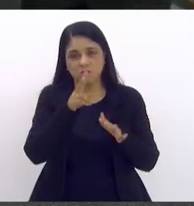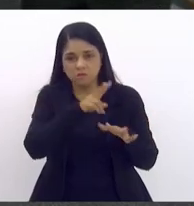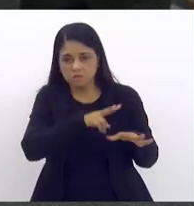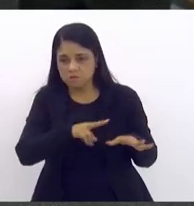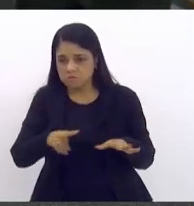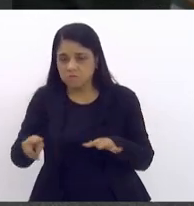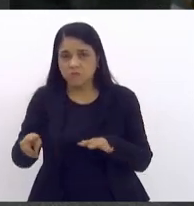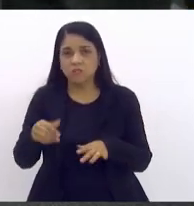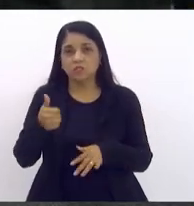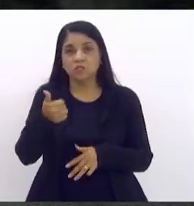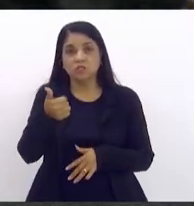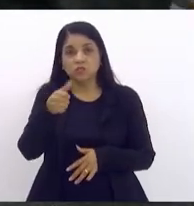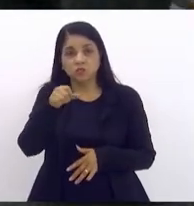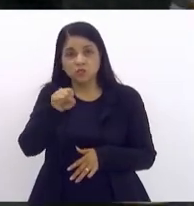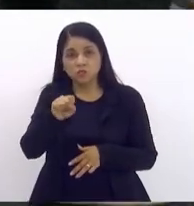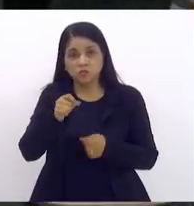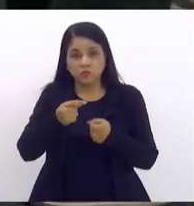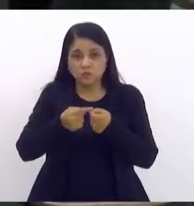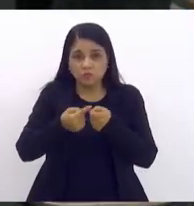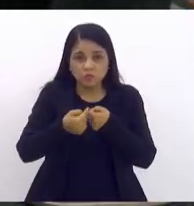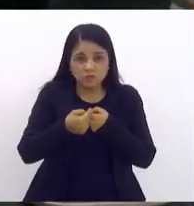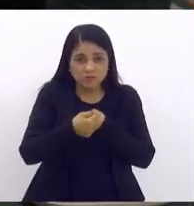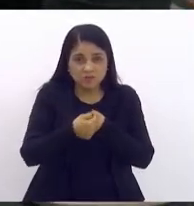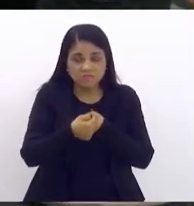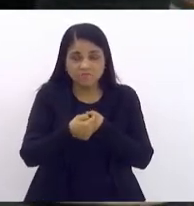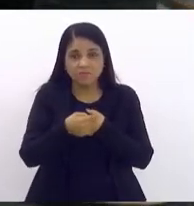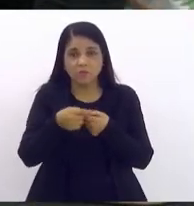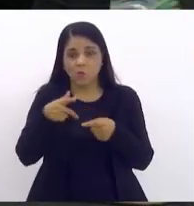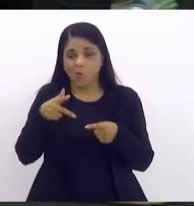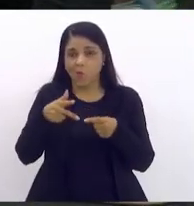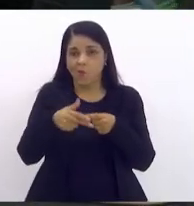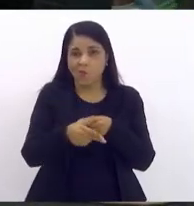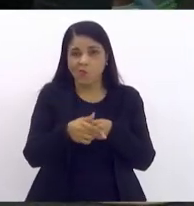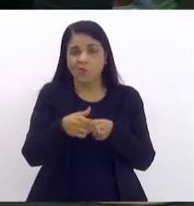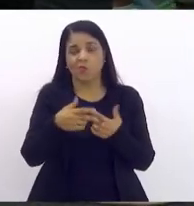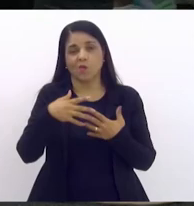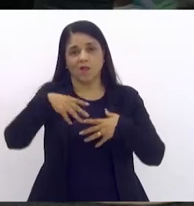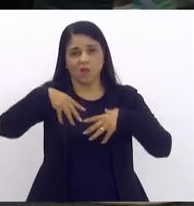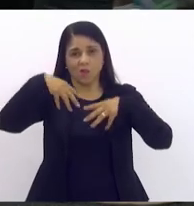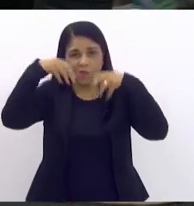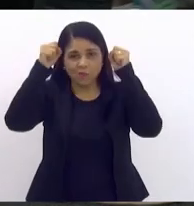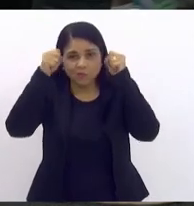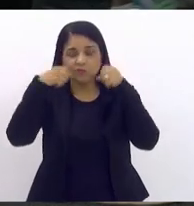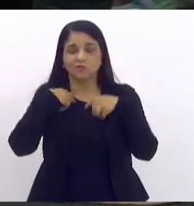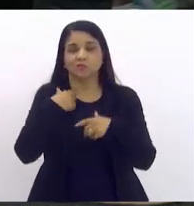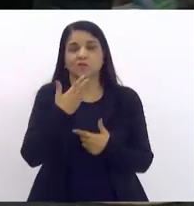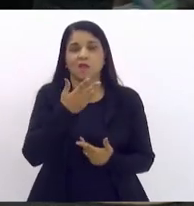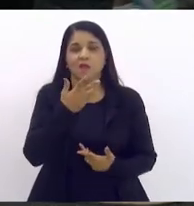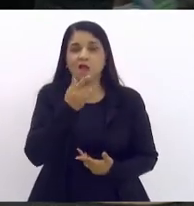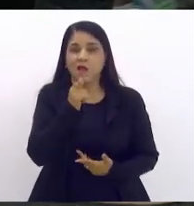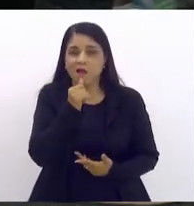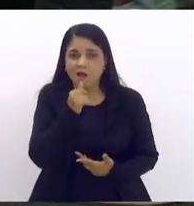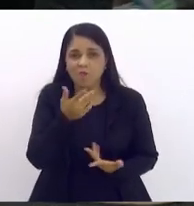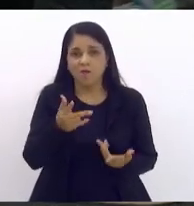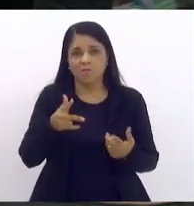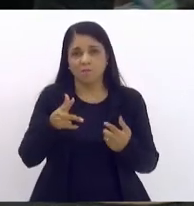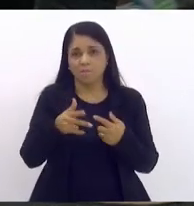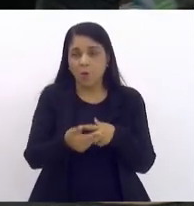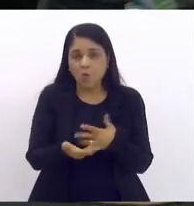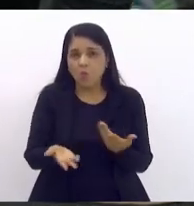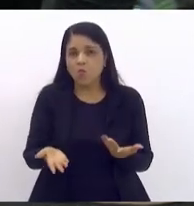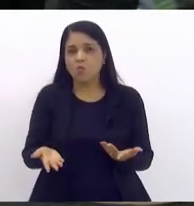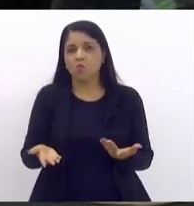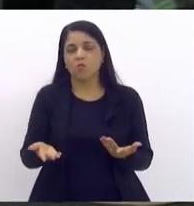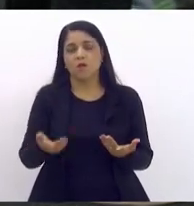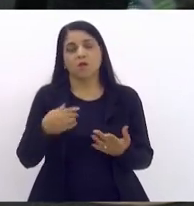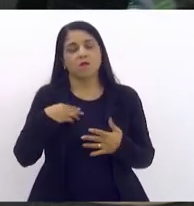que são 18 municípios, ficarem sem energia elétrica e sem água. E é crucial e urgente